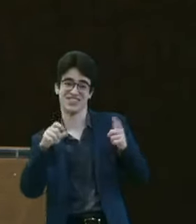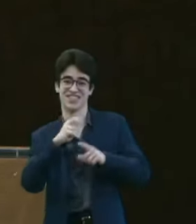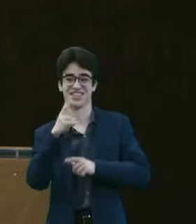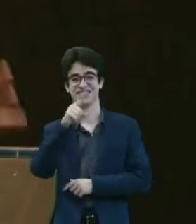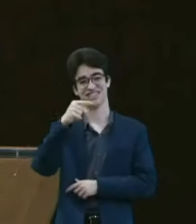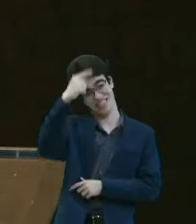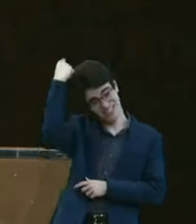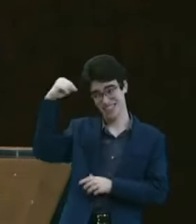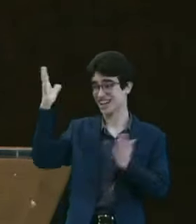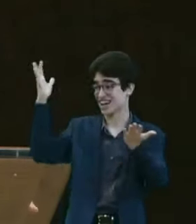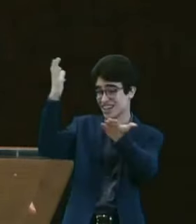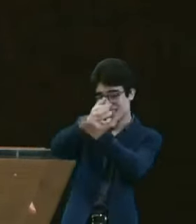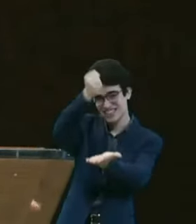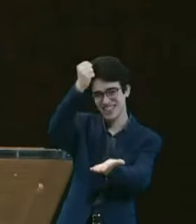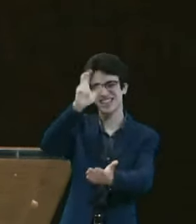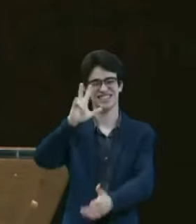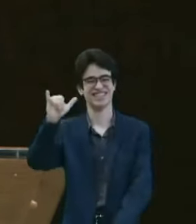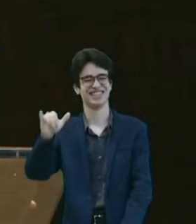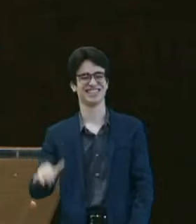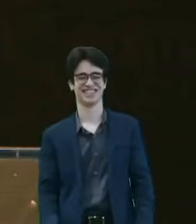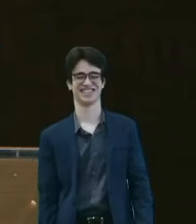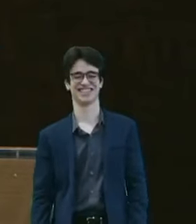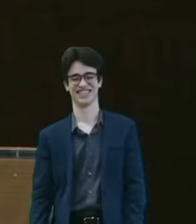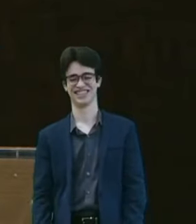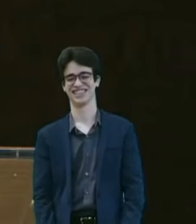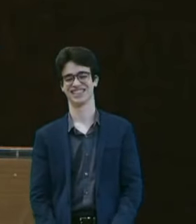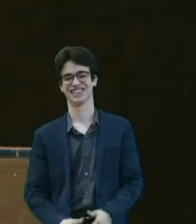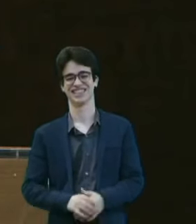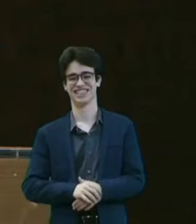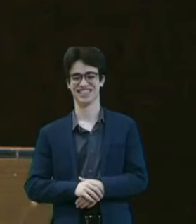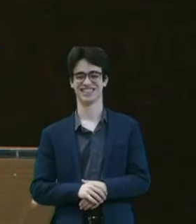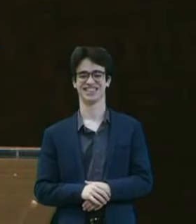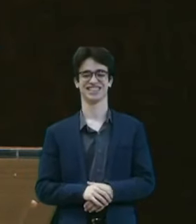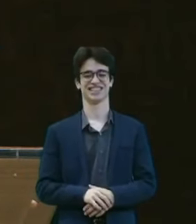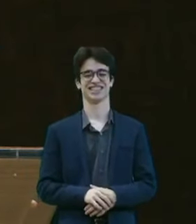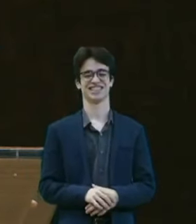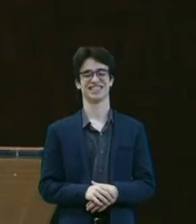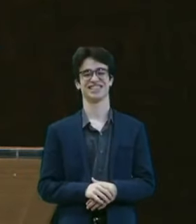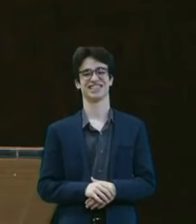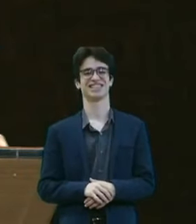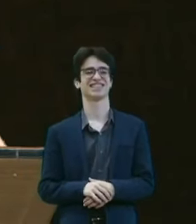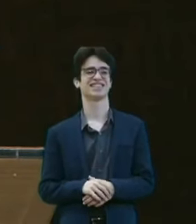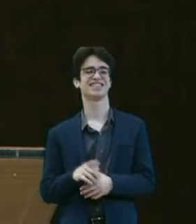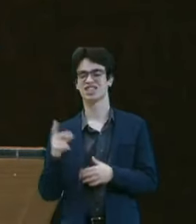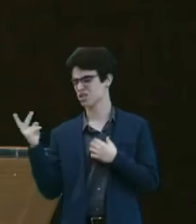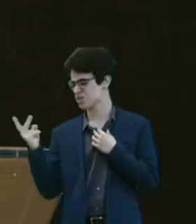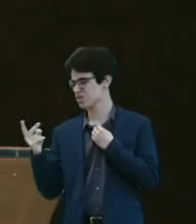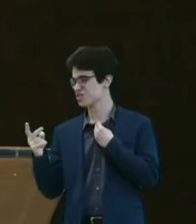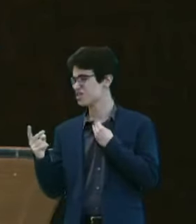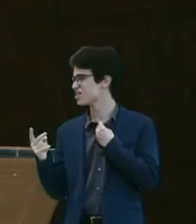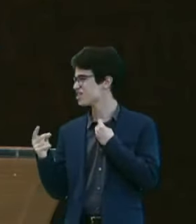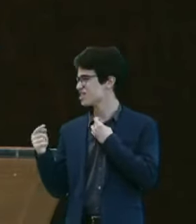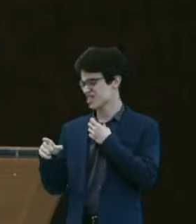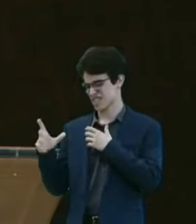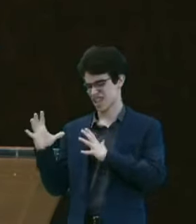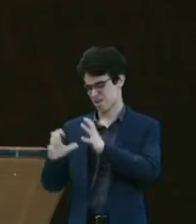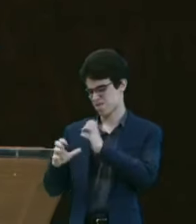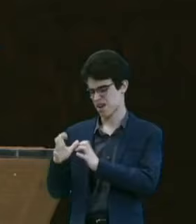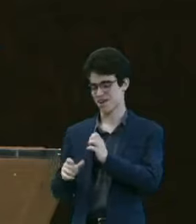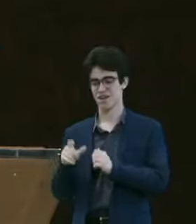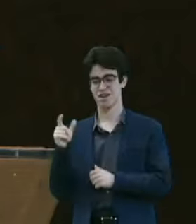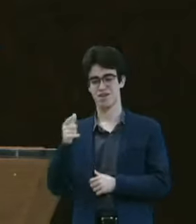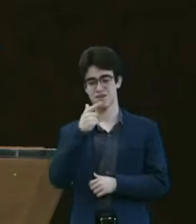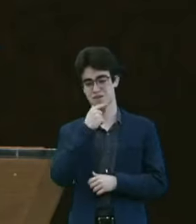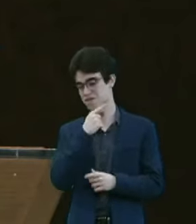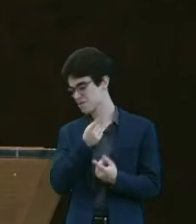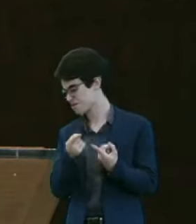santo, vai ser arrebatado. Eles estavam ali se provocando. Beni estava provocando